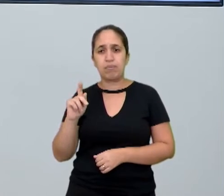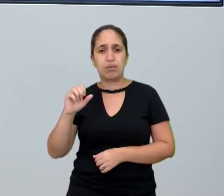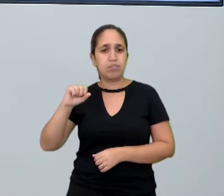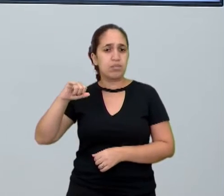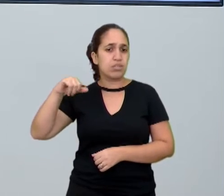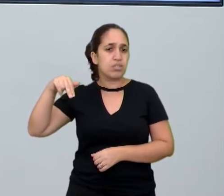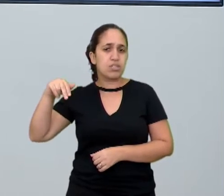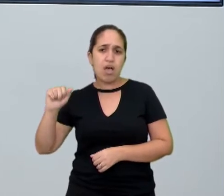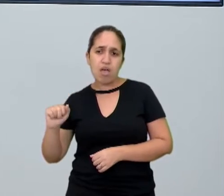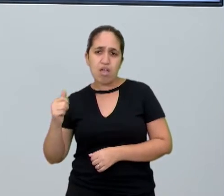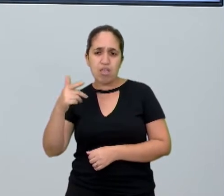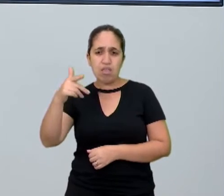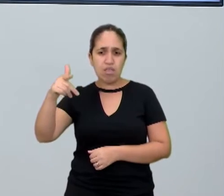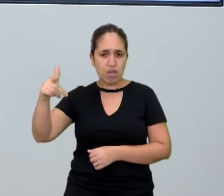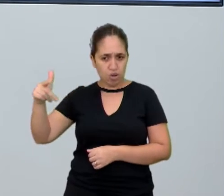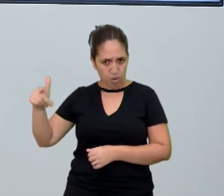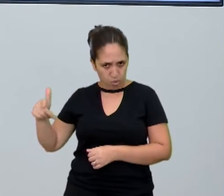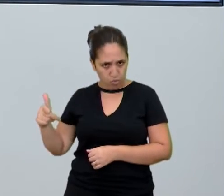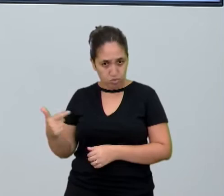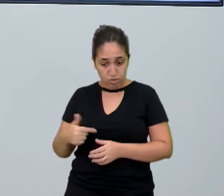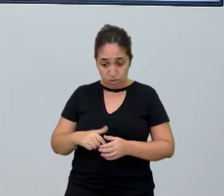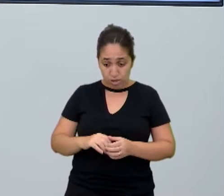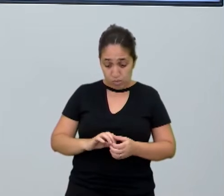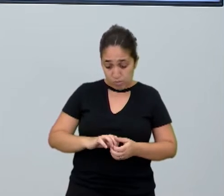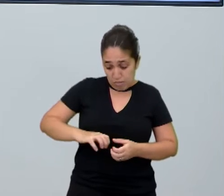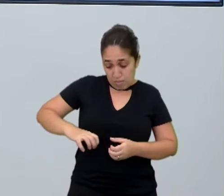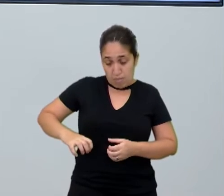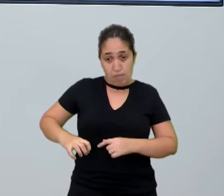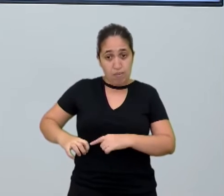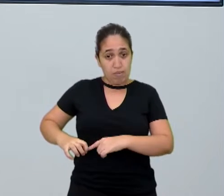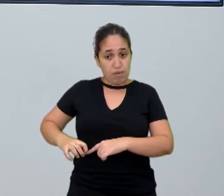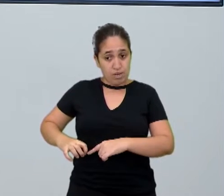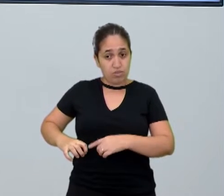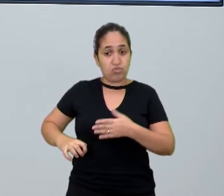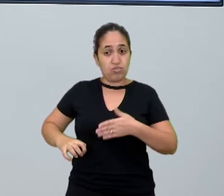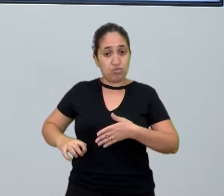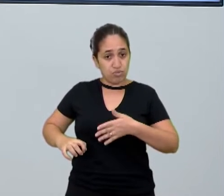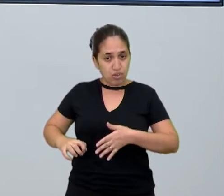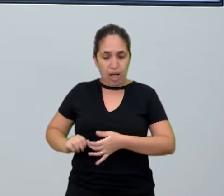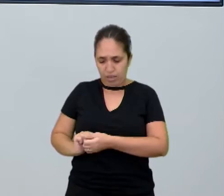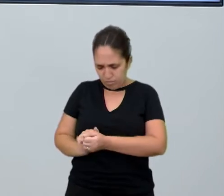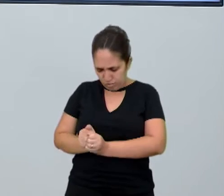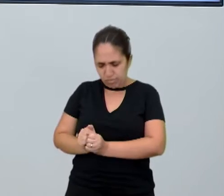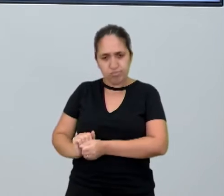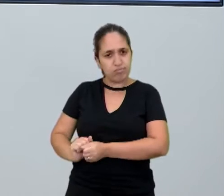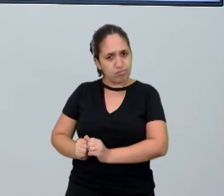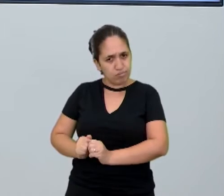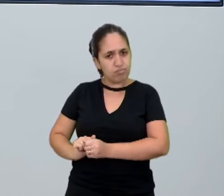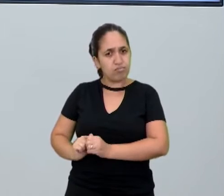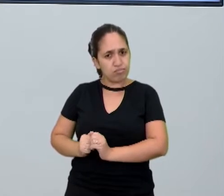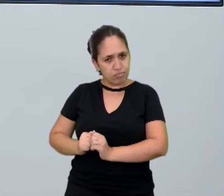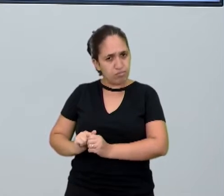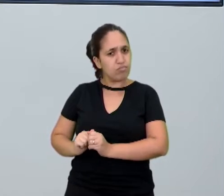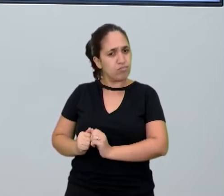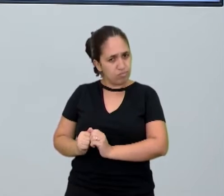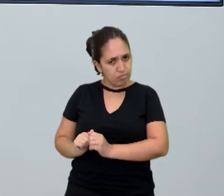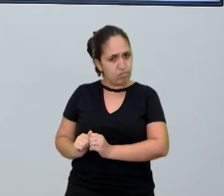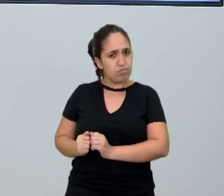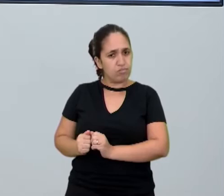e com a ação das enzimas, uma parte então desses alimentos, quando eles já estão ali digeridos, eles